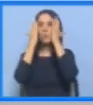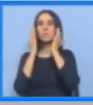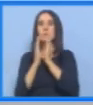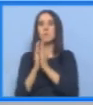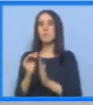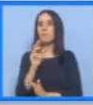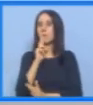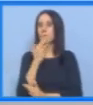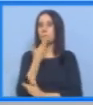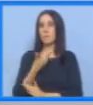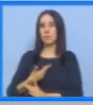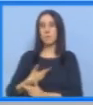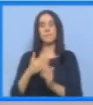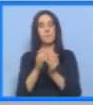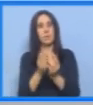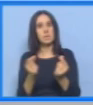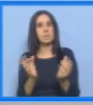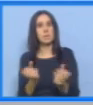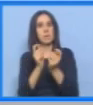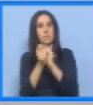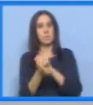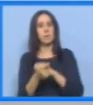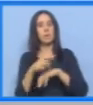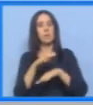Fátima de oração, de reparação